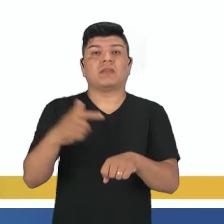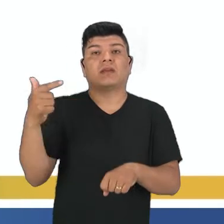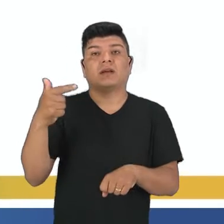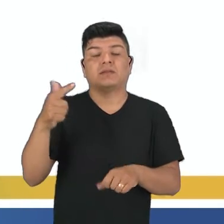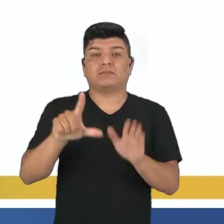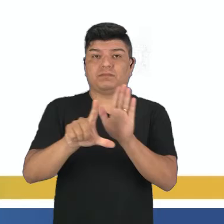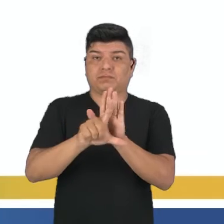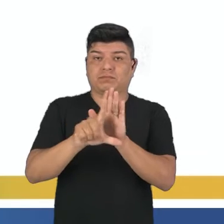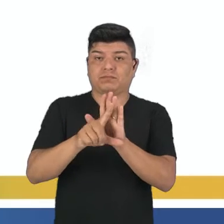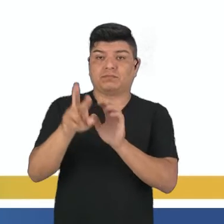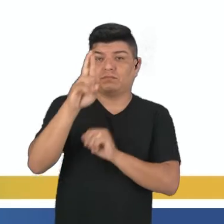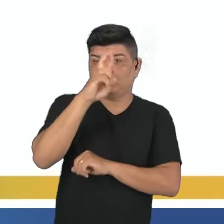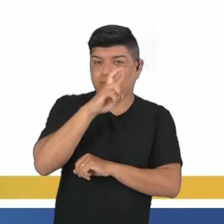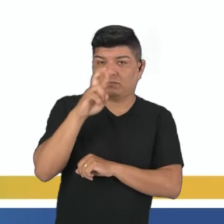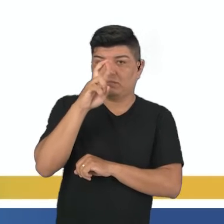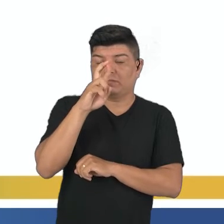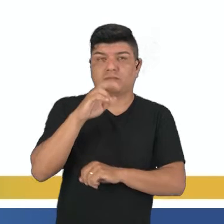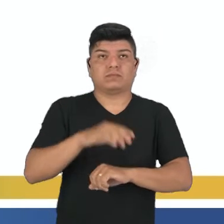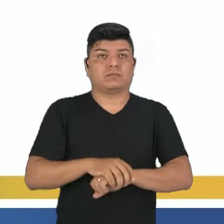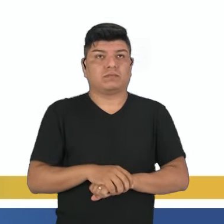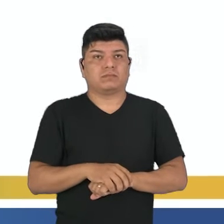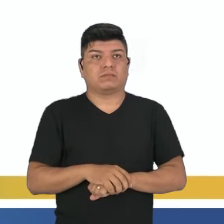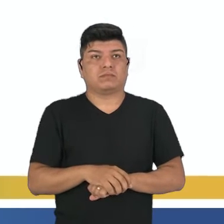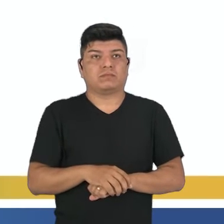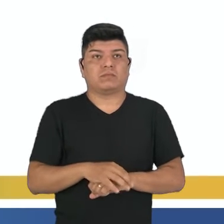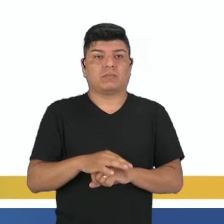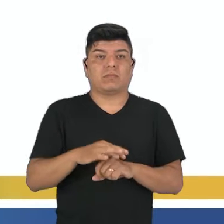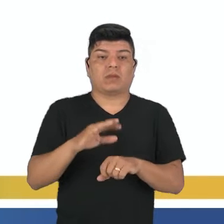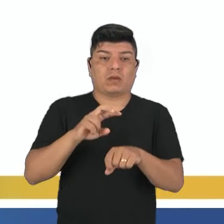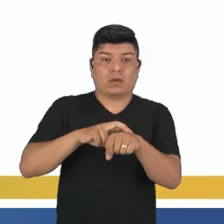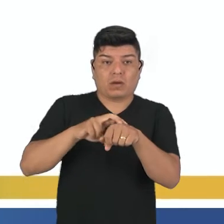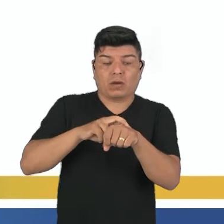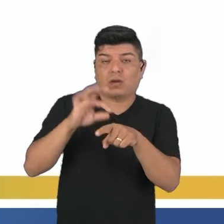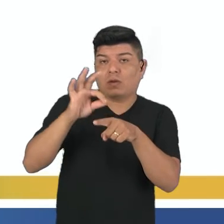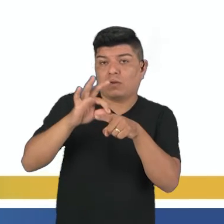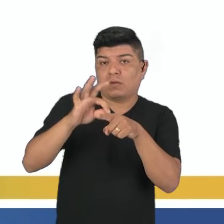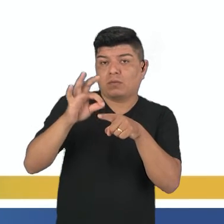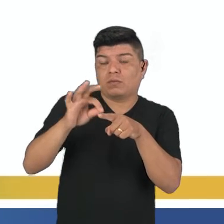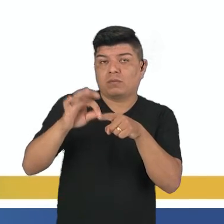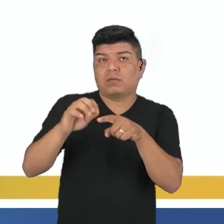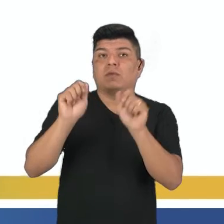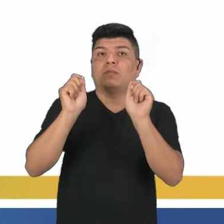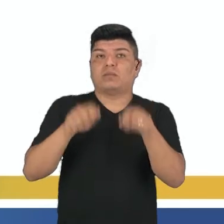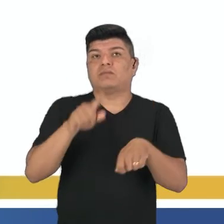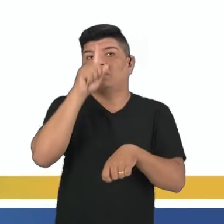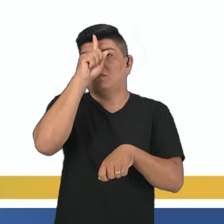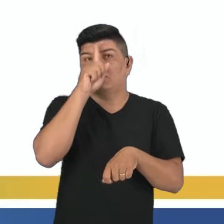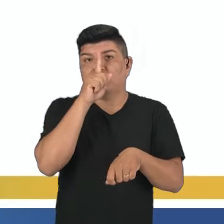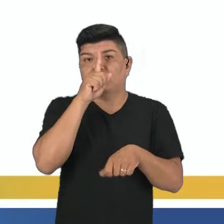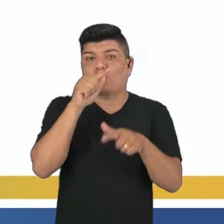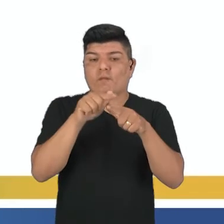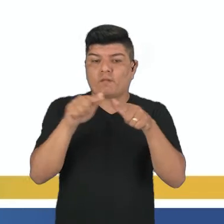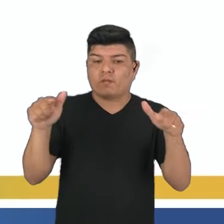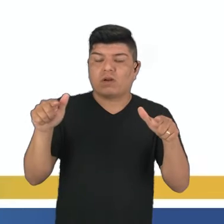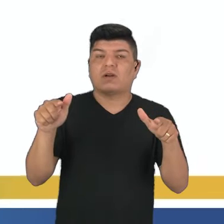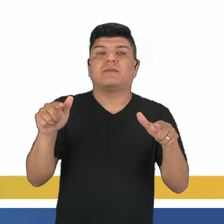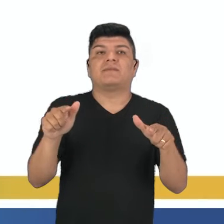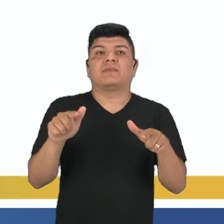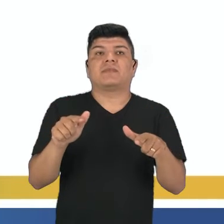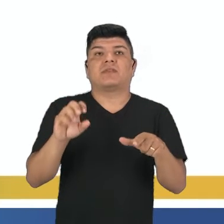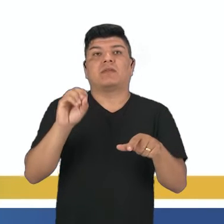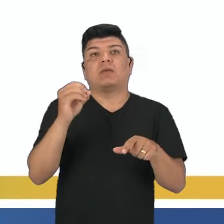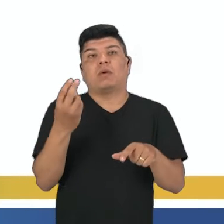segunda lei, ele observou que as ervilhas poderiam ser amarelas e lisas e verde